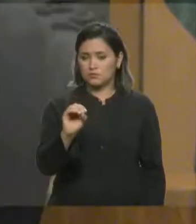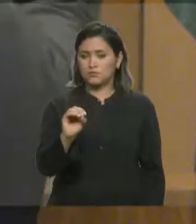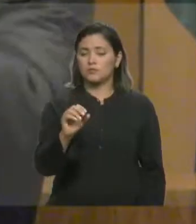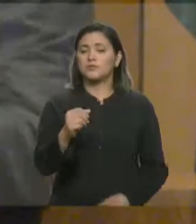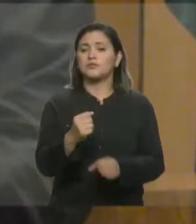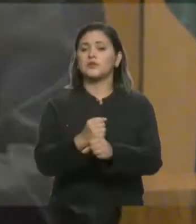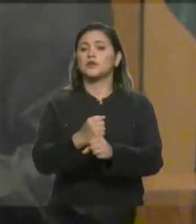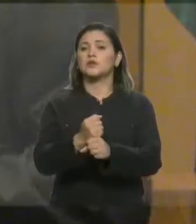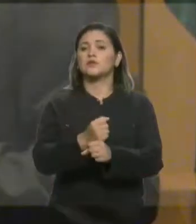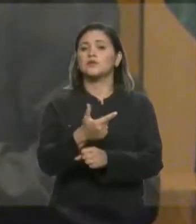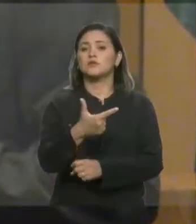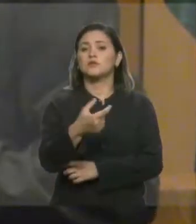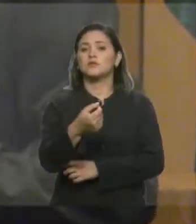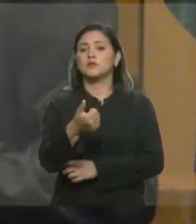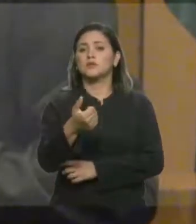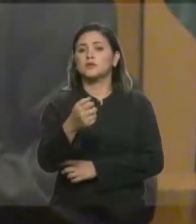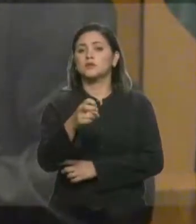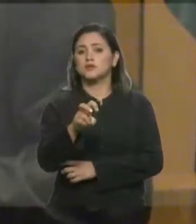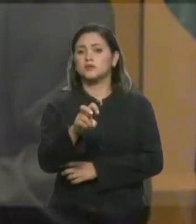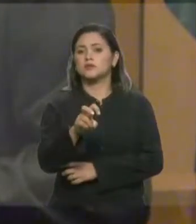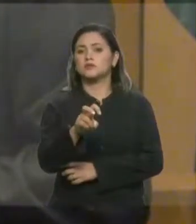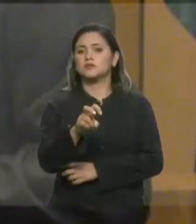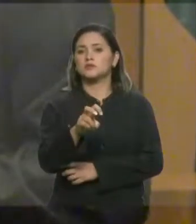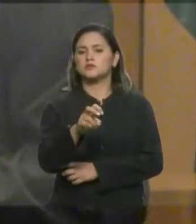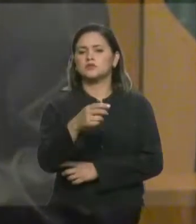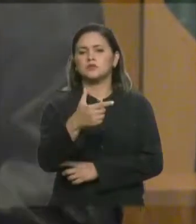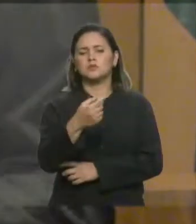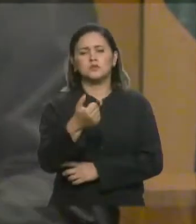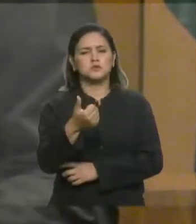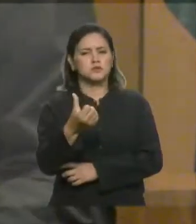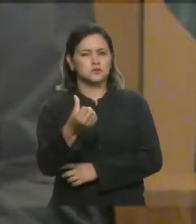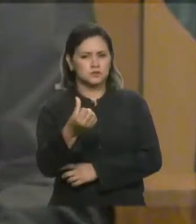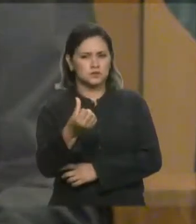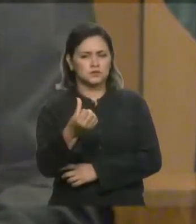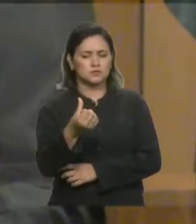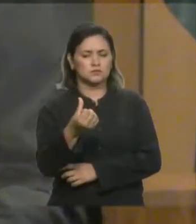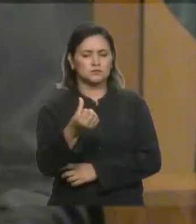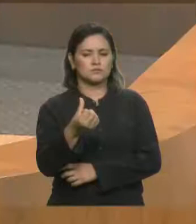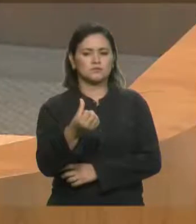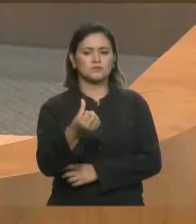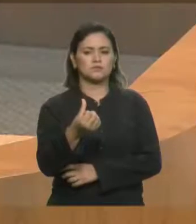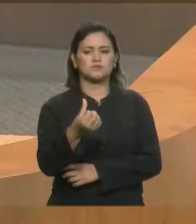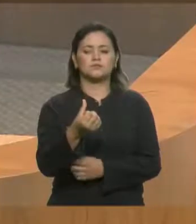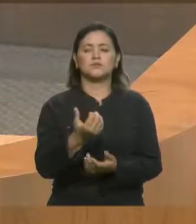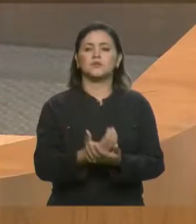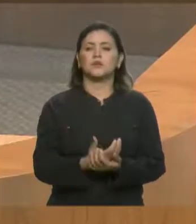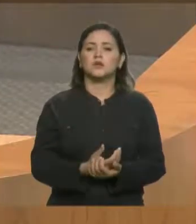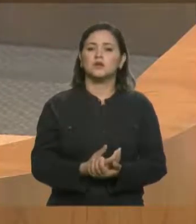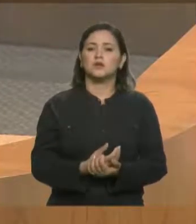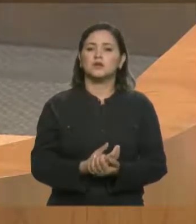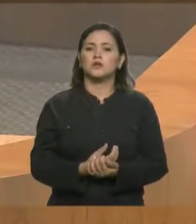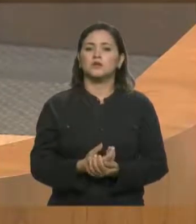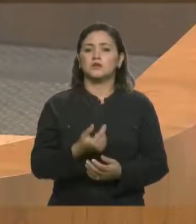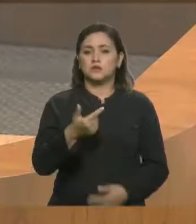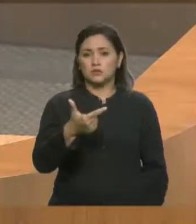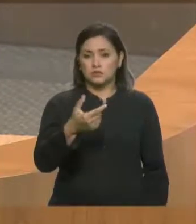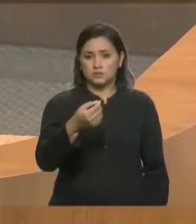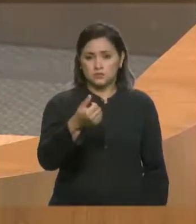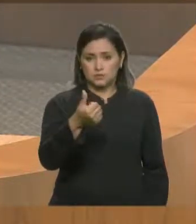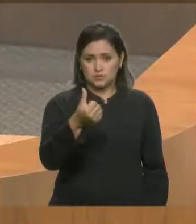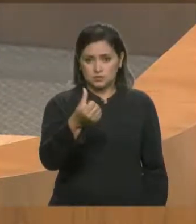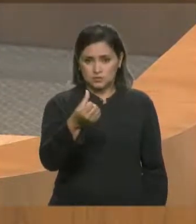e 2016. E eu chamo a atenção para o ano de 2015 e